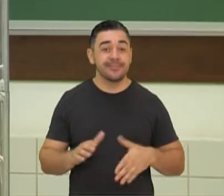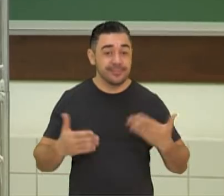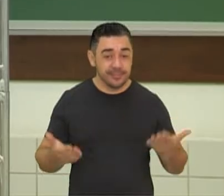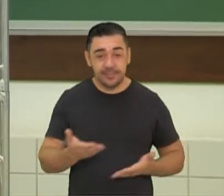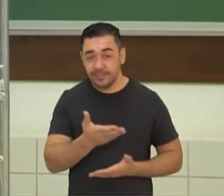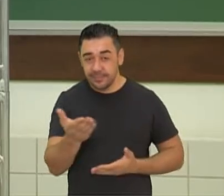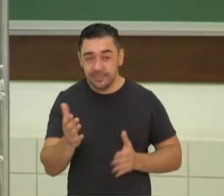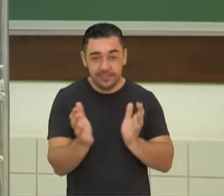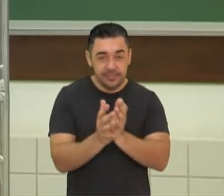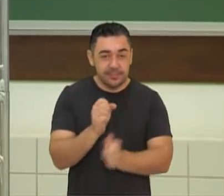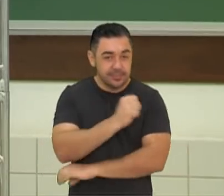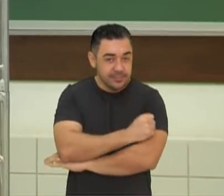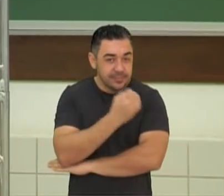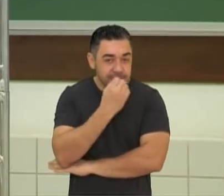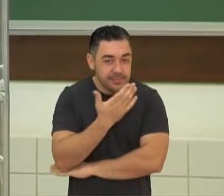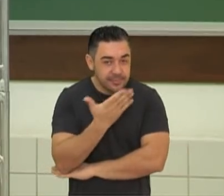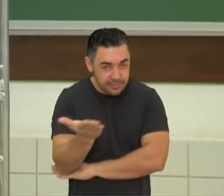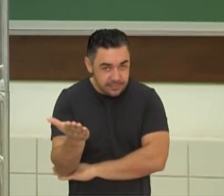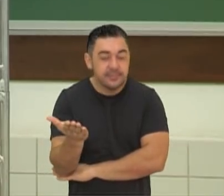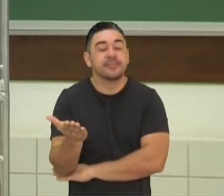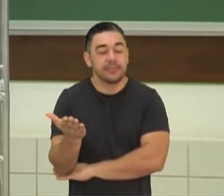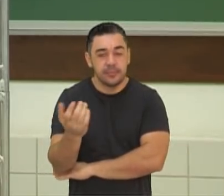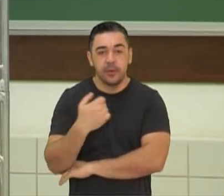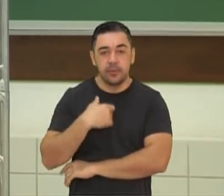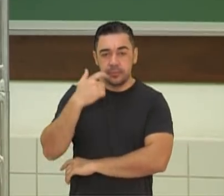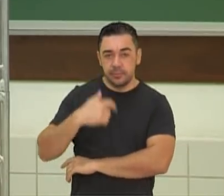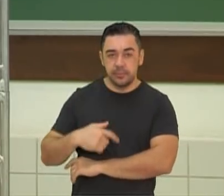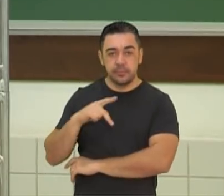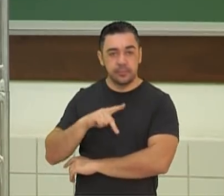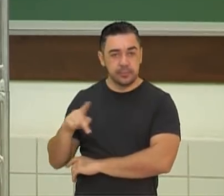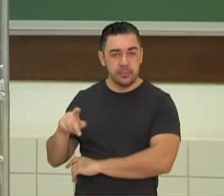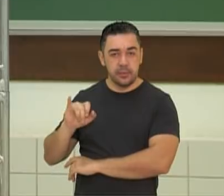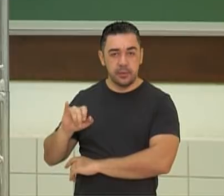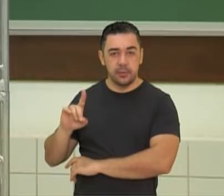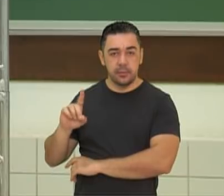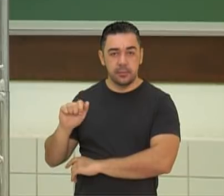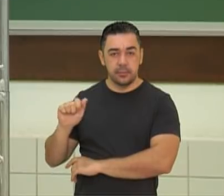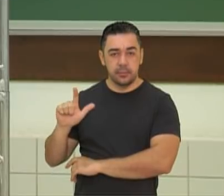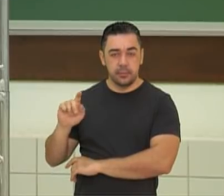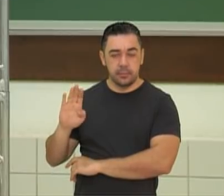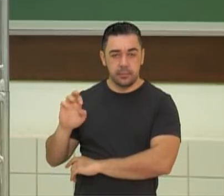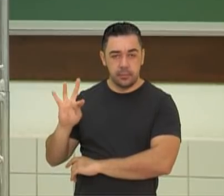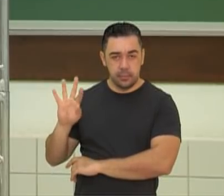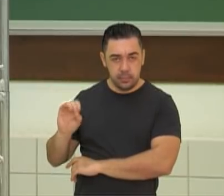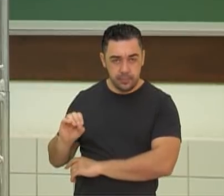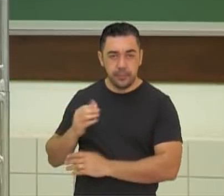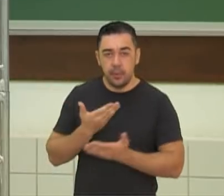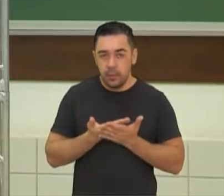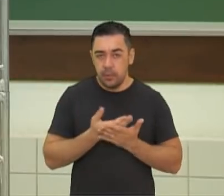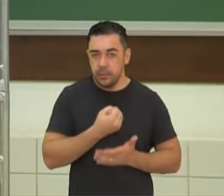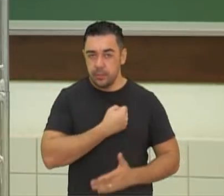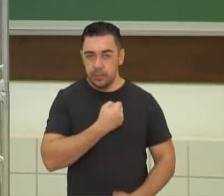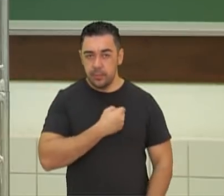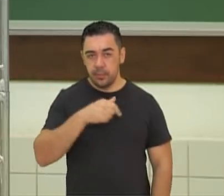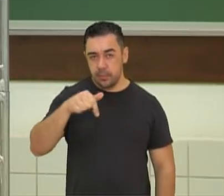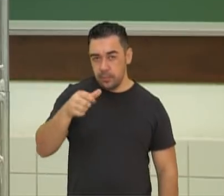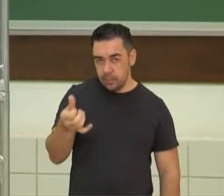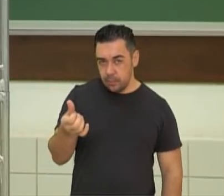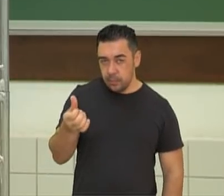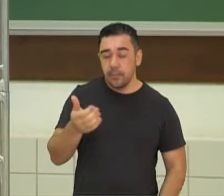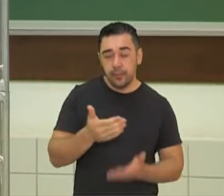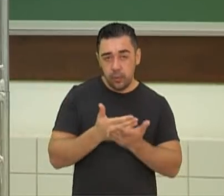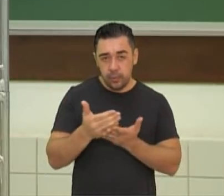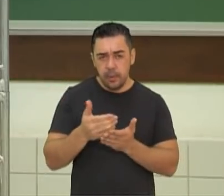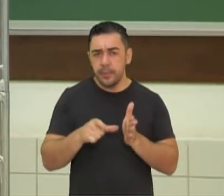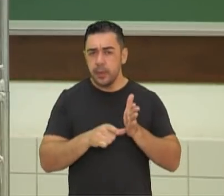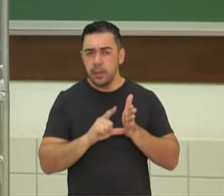E aí, pessoal do oitavo ano, tudo bem? Eu sou o professor Hidalberto, essa é a nossa aula 76 de matemática e vamos começar. Mas antes disso,